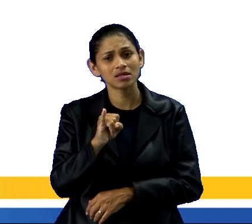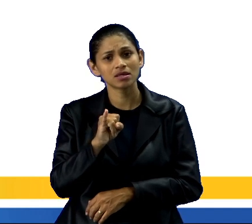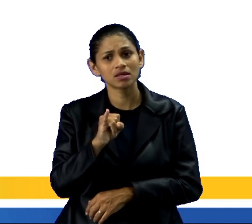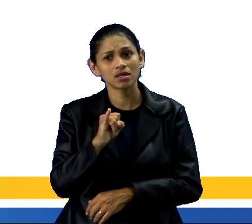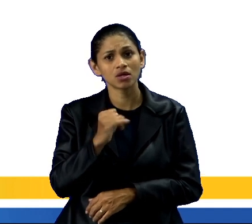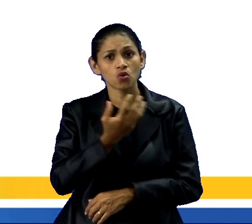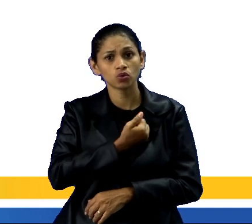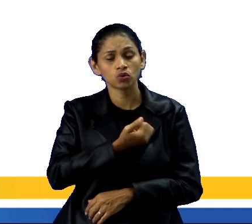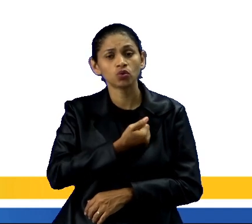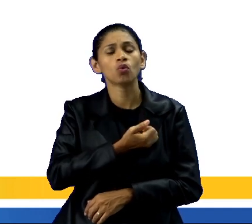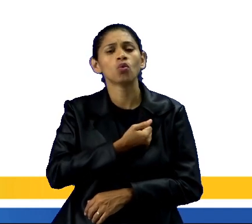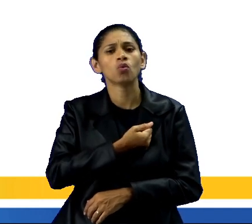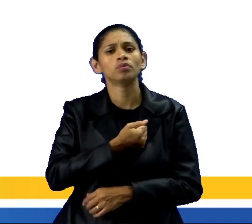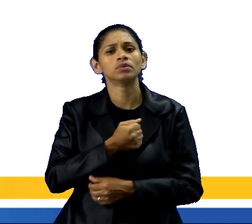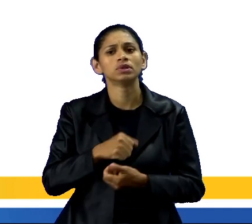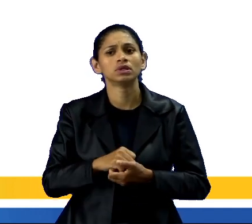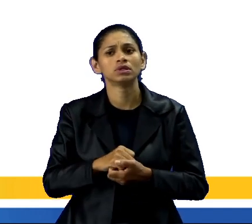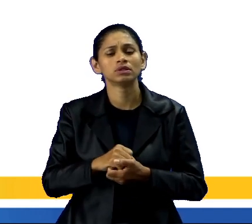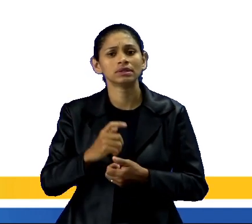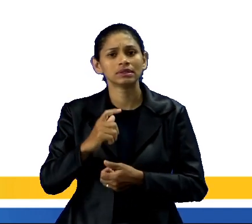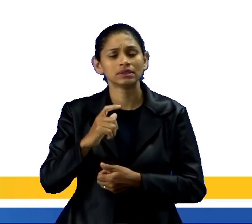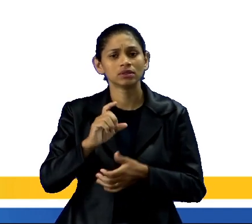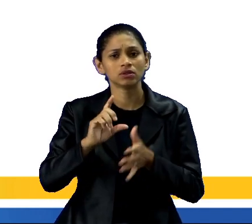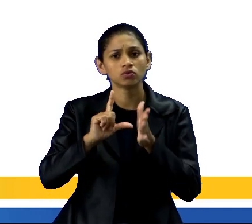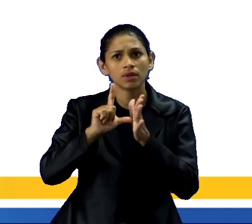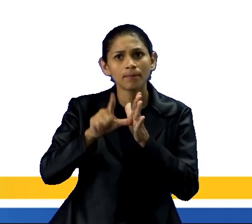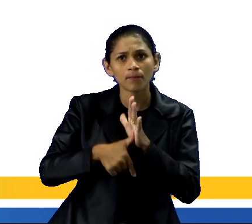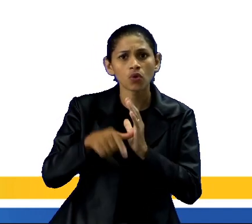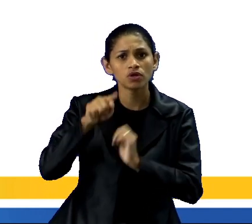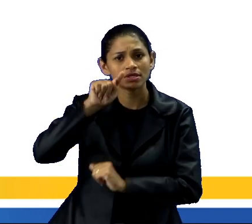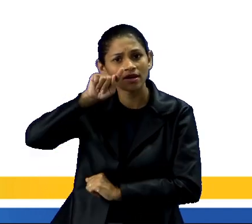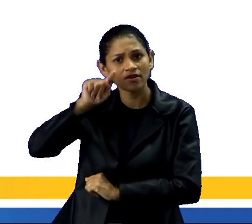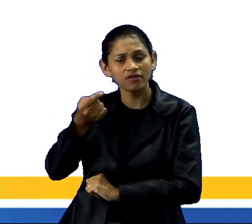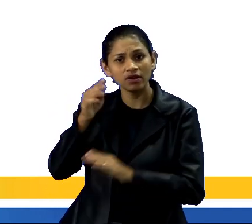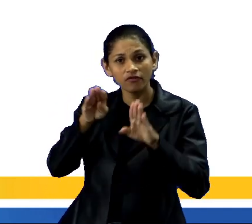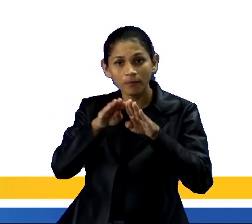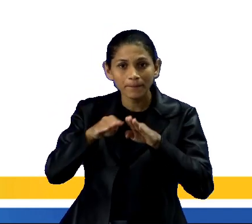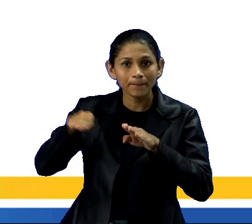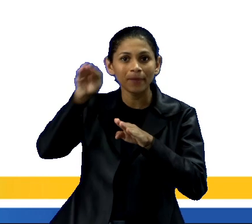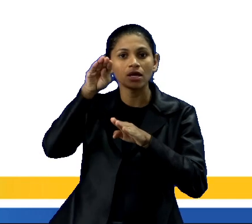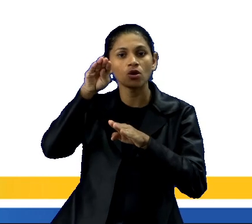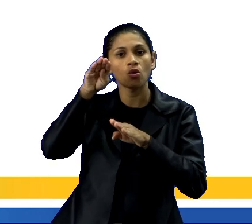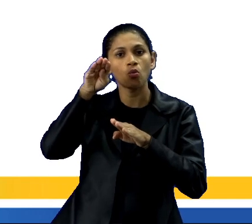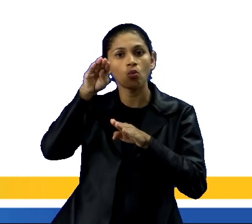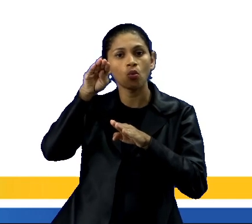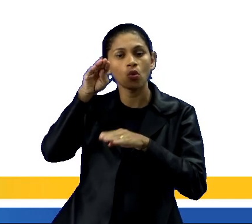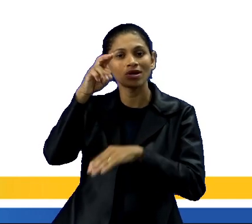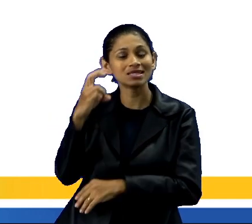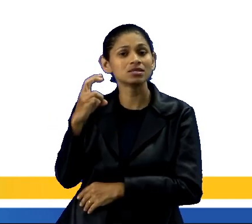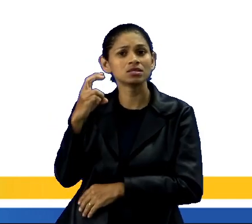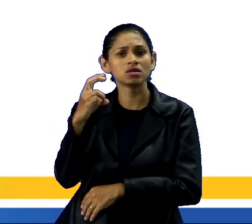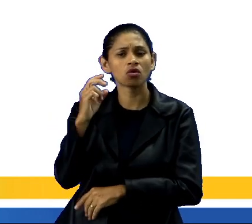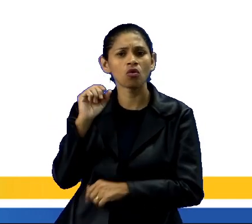suprir, ou seja, se o algarismo que estiver após a vírgula for superior a 5. O que eu